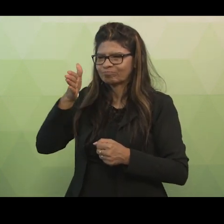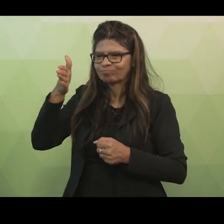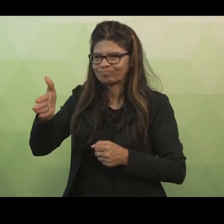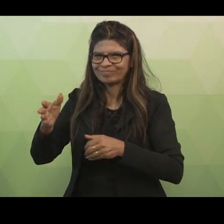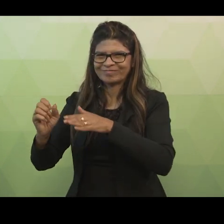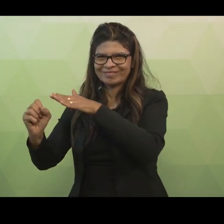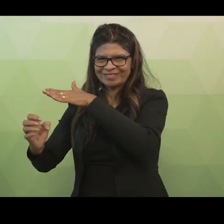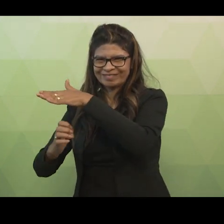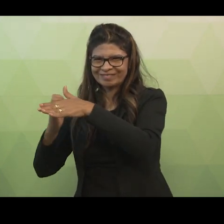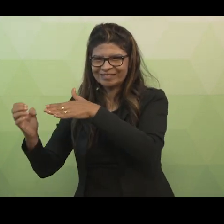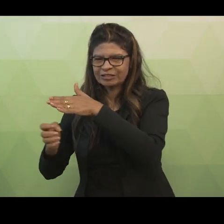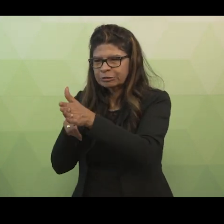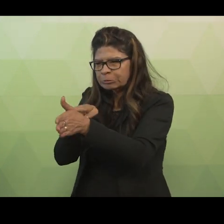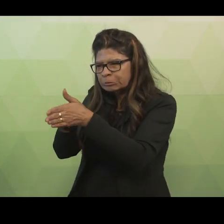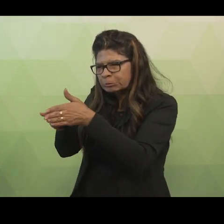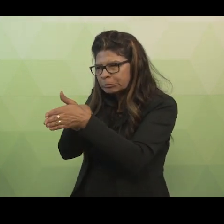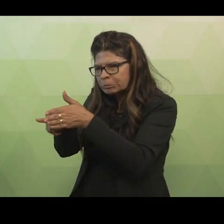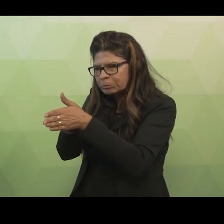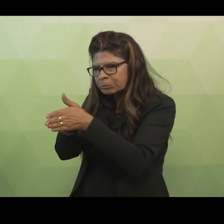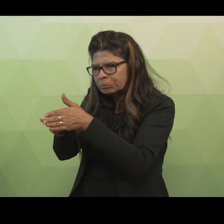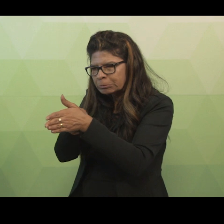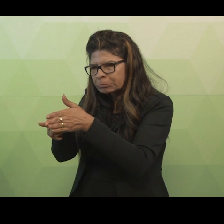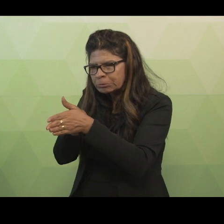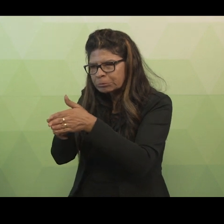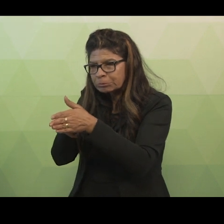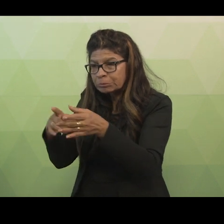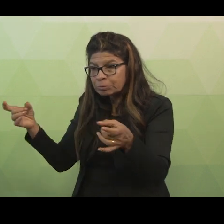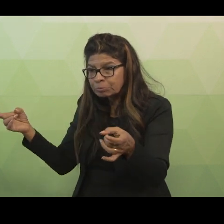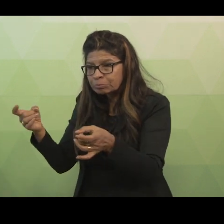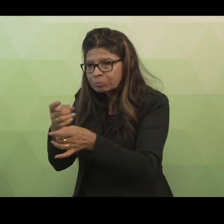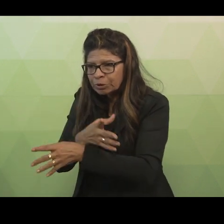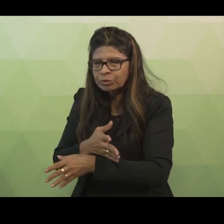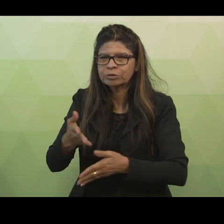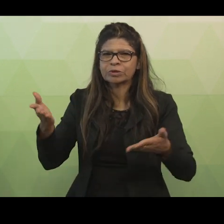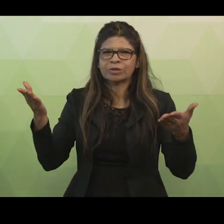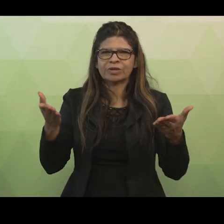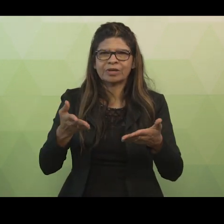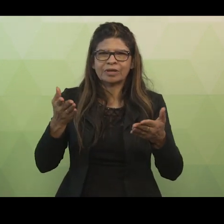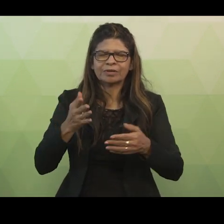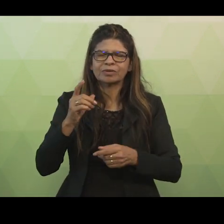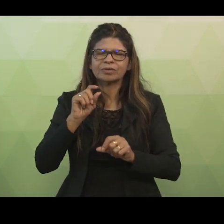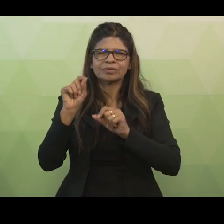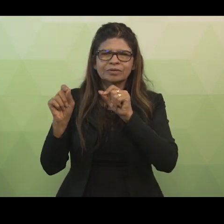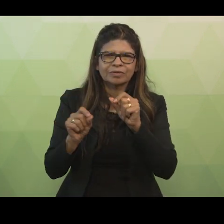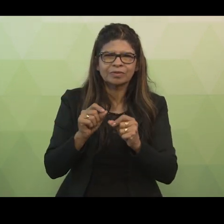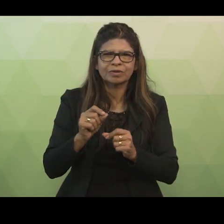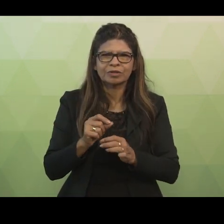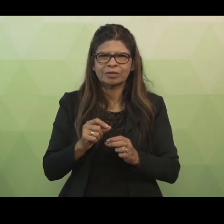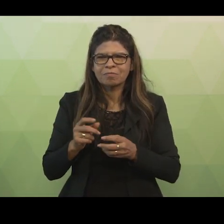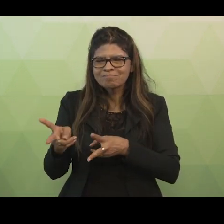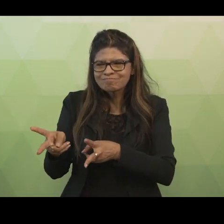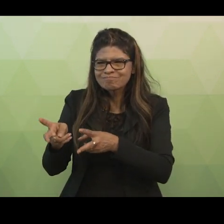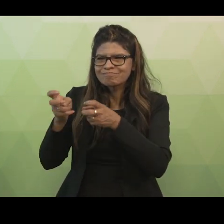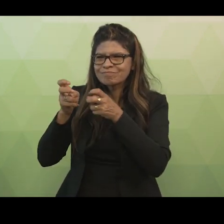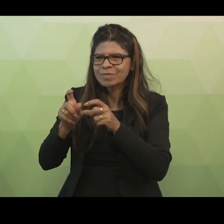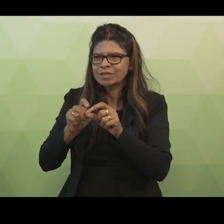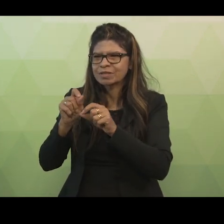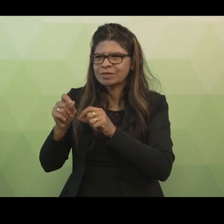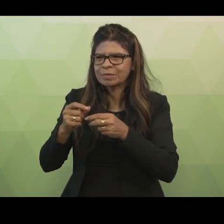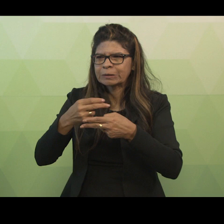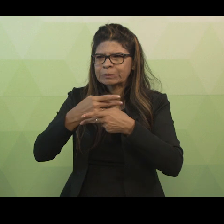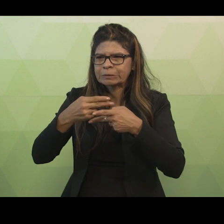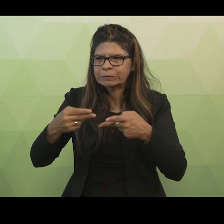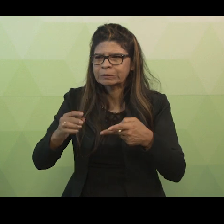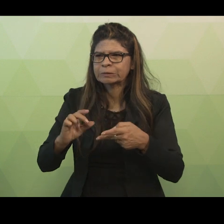solicitando a operação que deseja, ou seja, renovar o empréstimo. Depois disso, o sistema envia uma mensagem